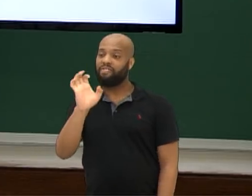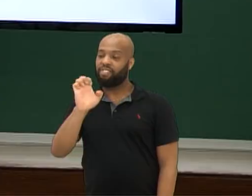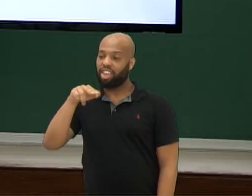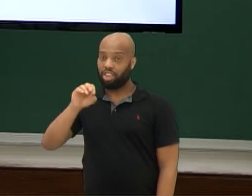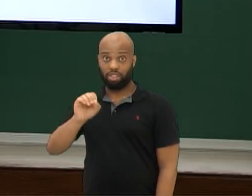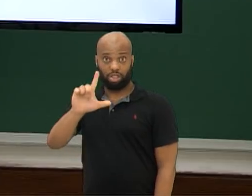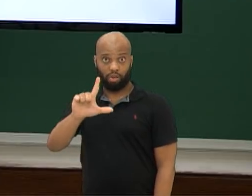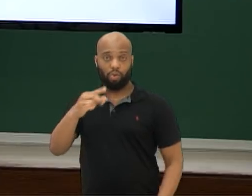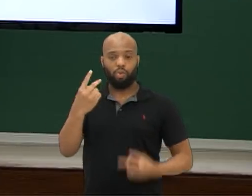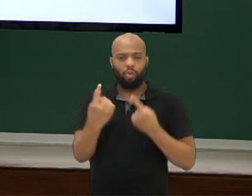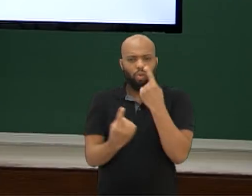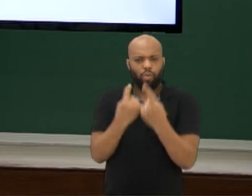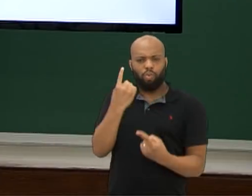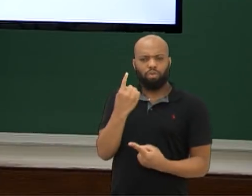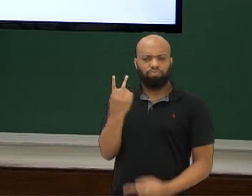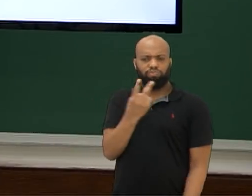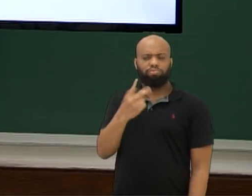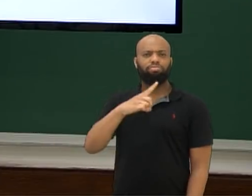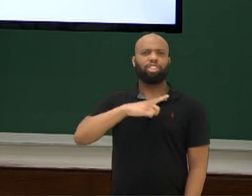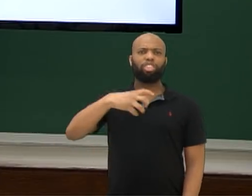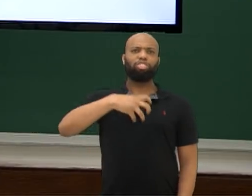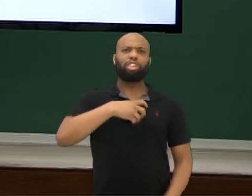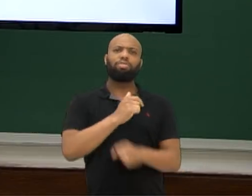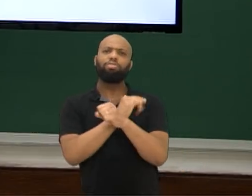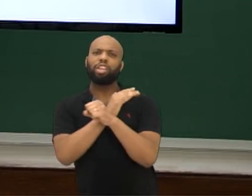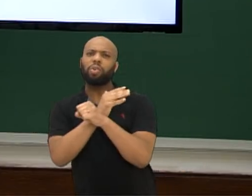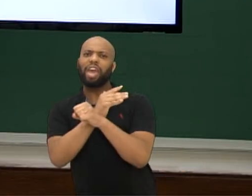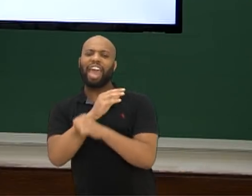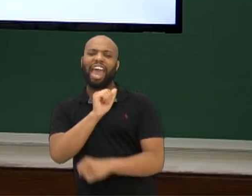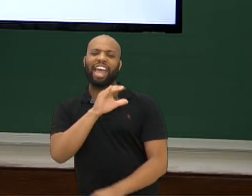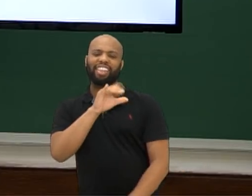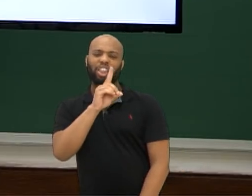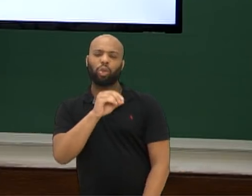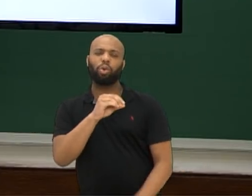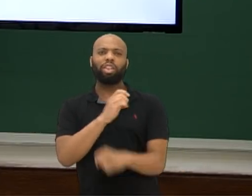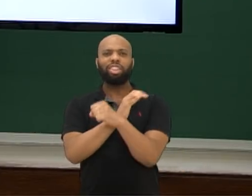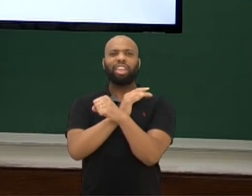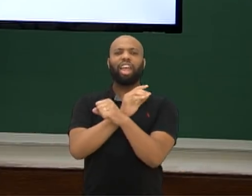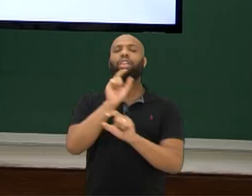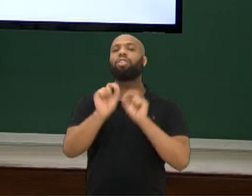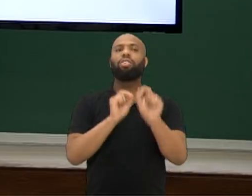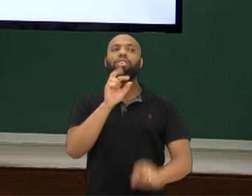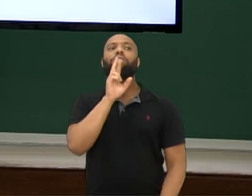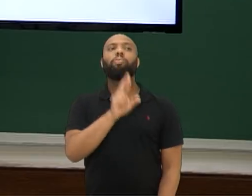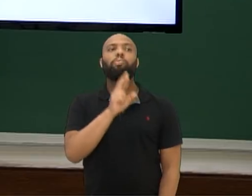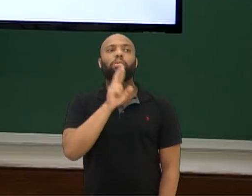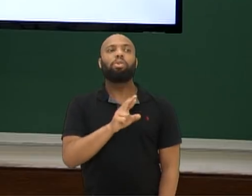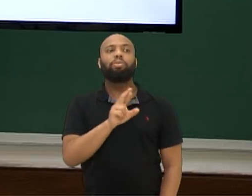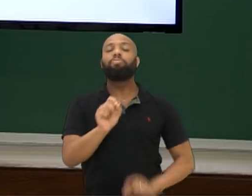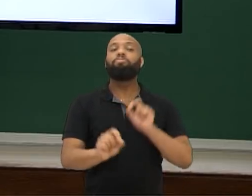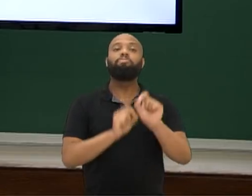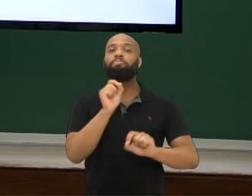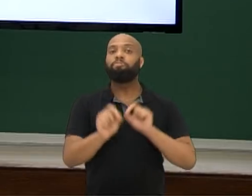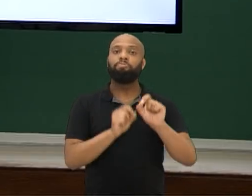funções apresenta o caráter ácido, galera? Resposta que nós trabalhamos é o